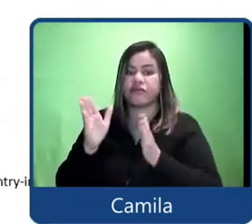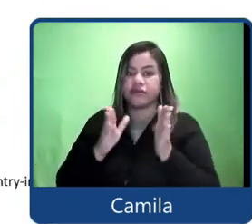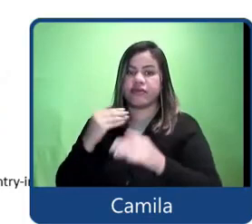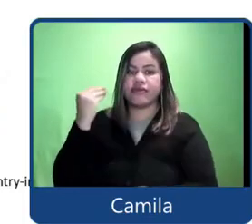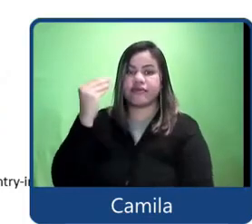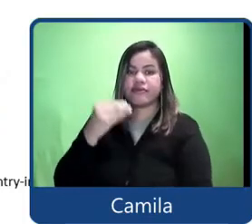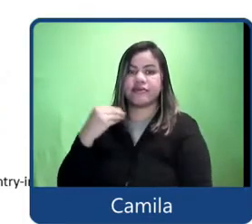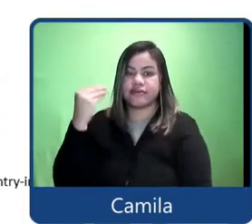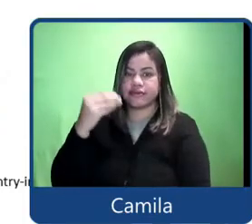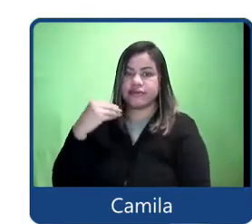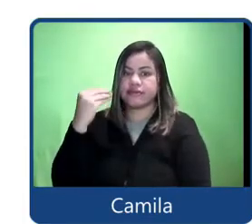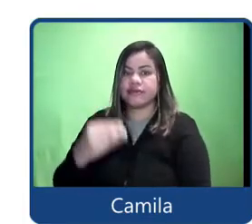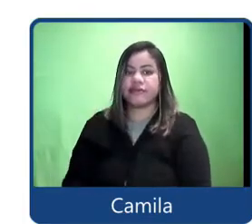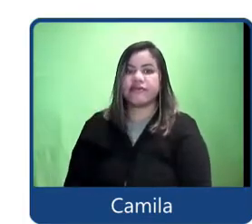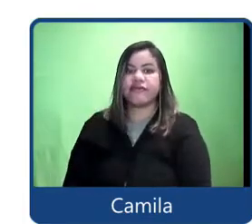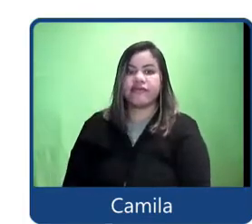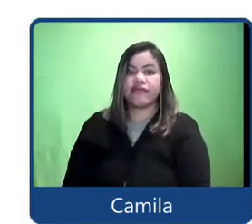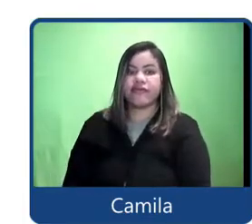experiência.